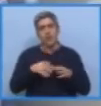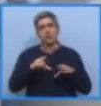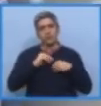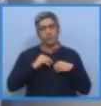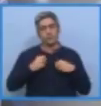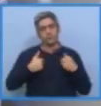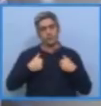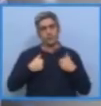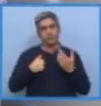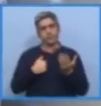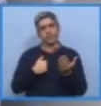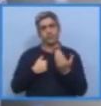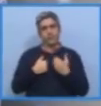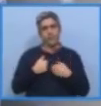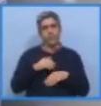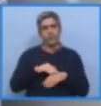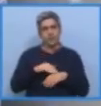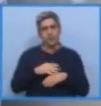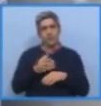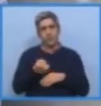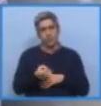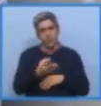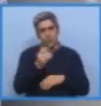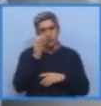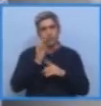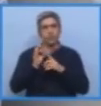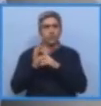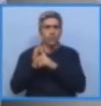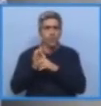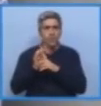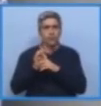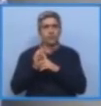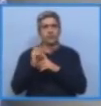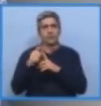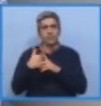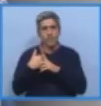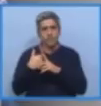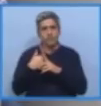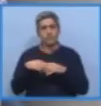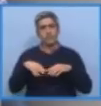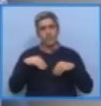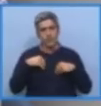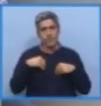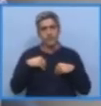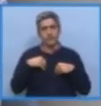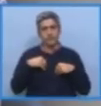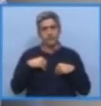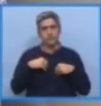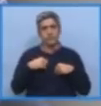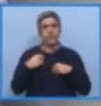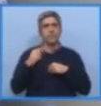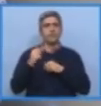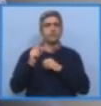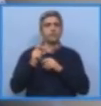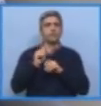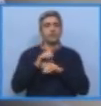si. O pecado que é perdoado pelo Senhor é aquele que Ele próprio assume, que Ele próprio carrega.